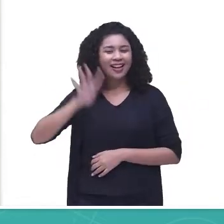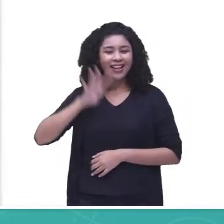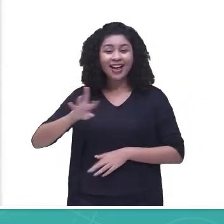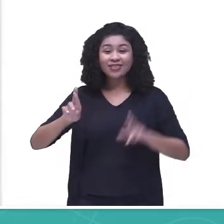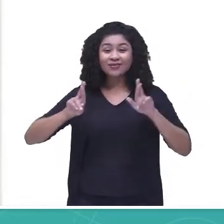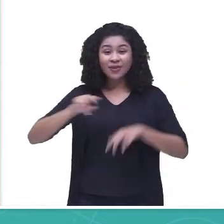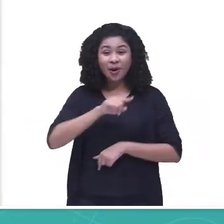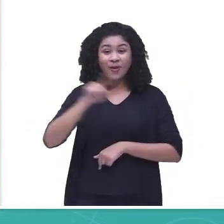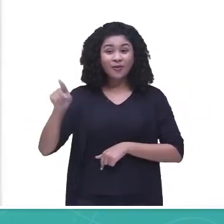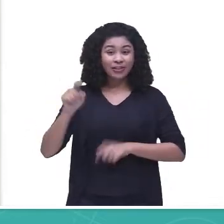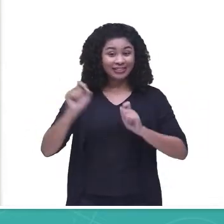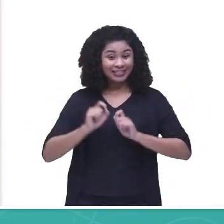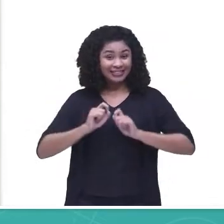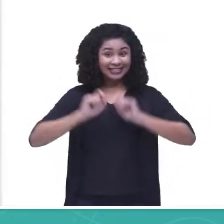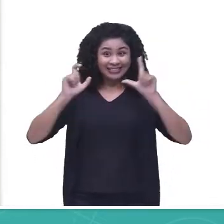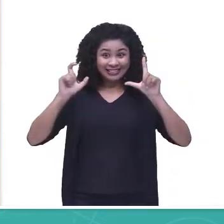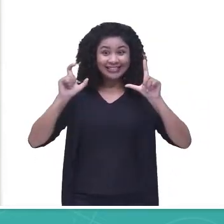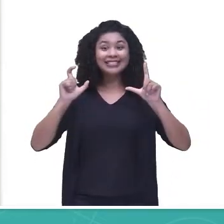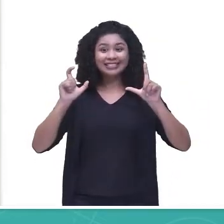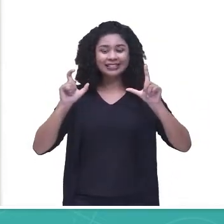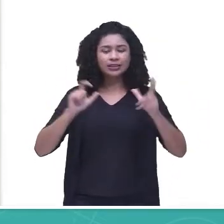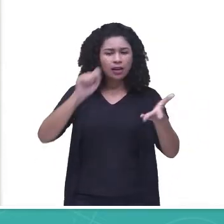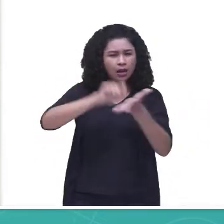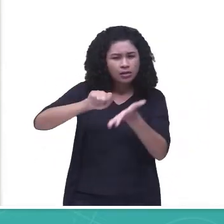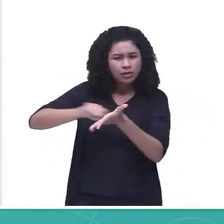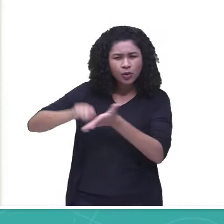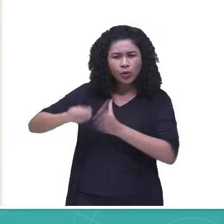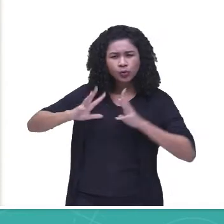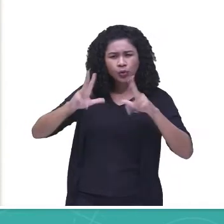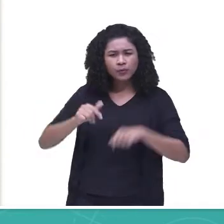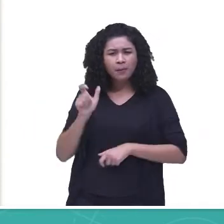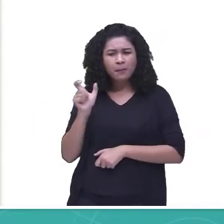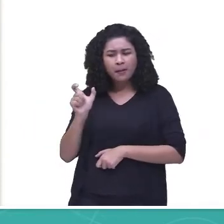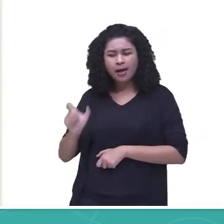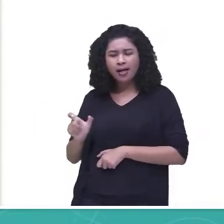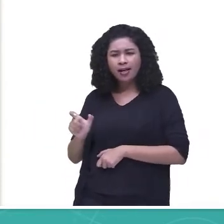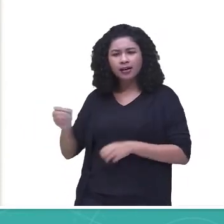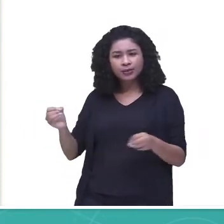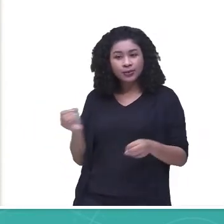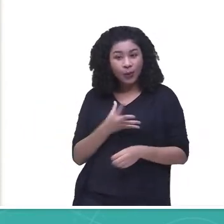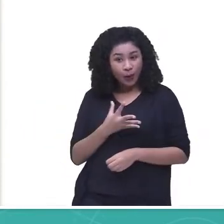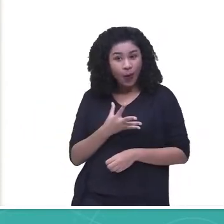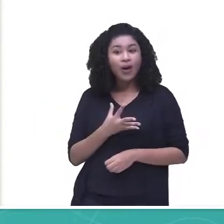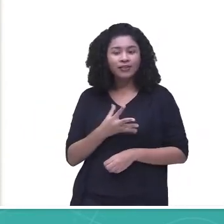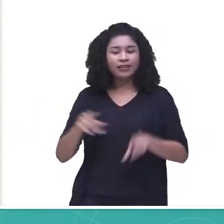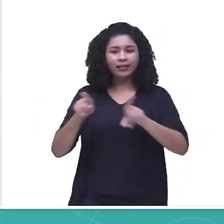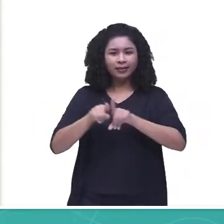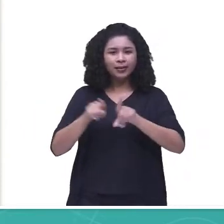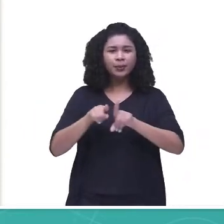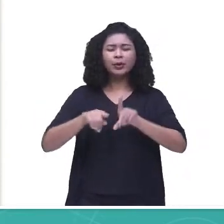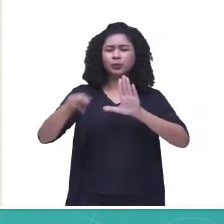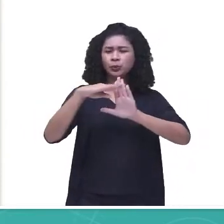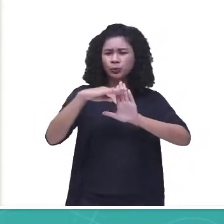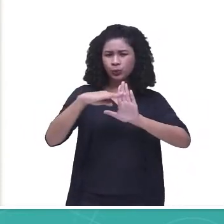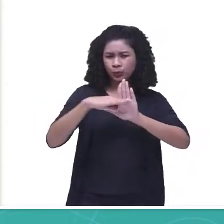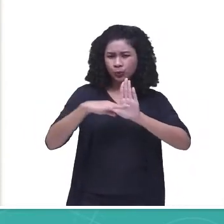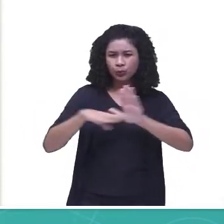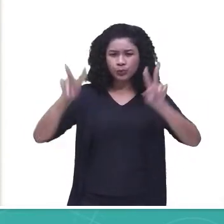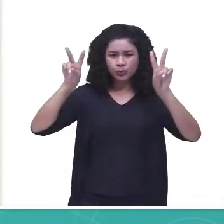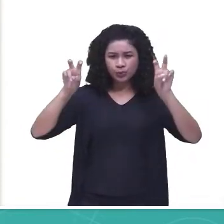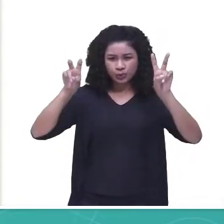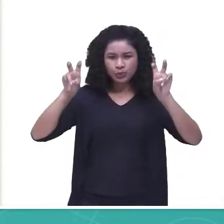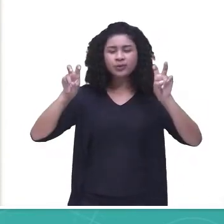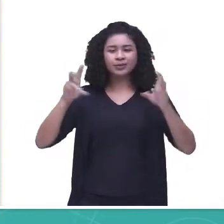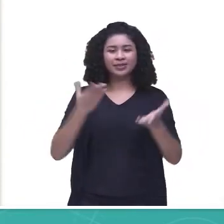estejam bem ligados, anotem tudo, palavrinhas novas, tá? Todas as estruturas que nós passarmos aí relacionados ao conteúdo, né?